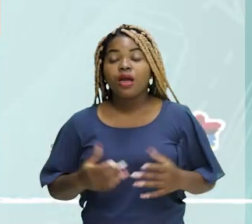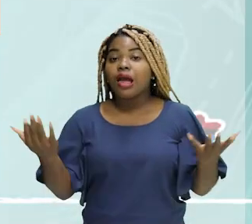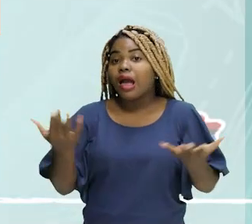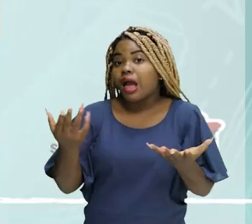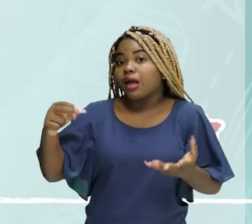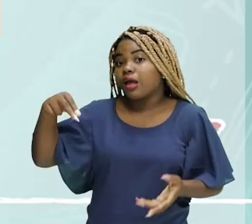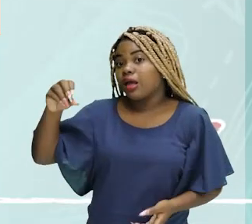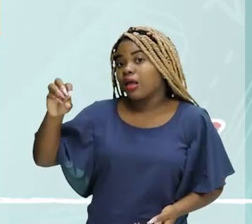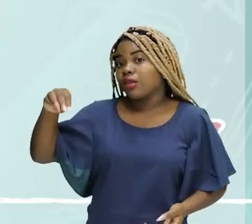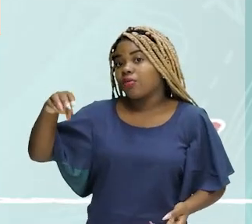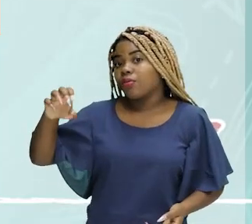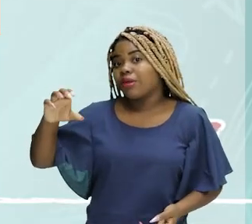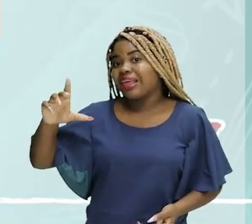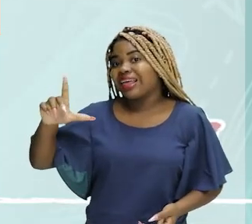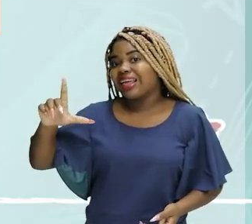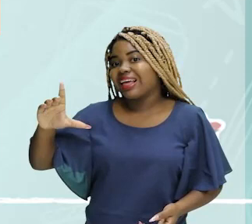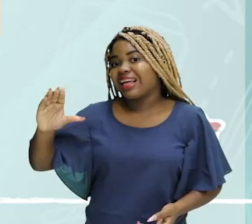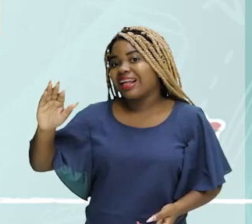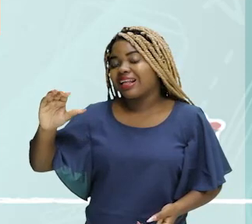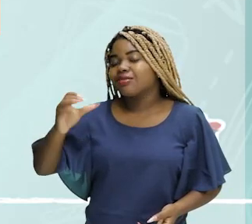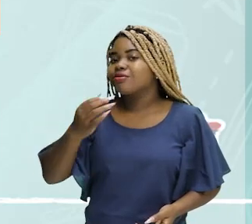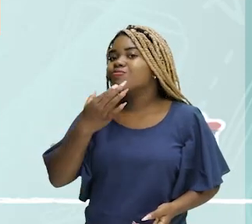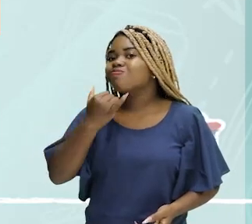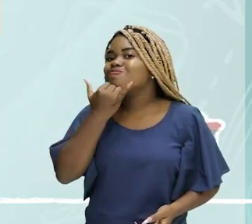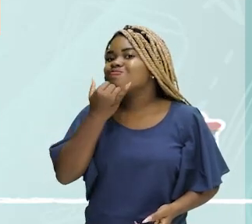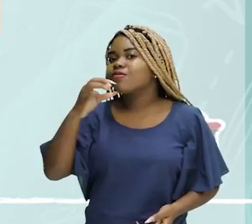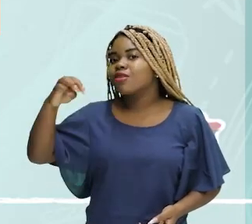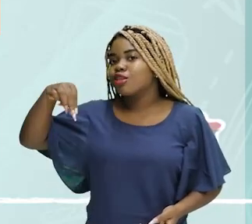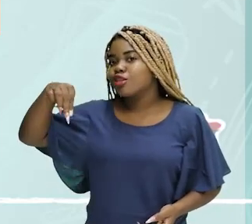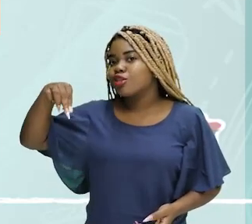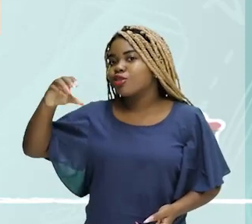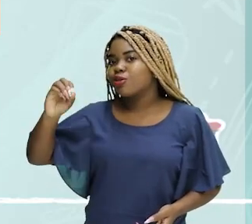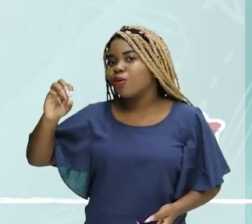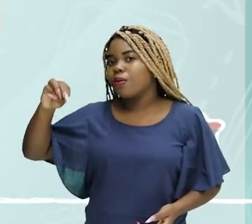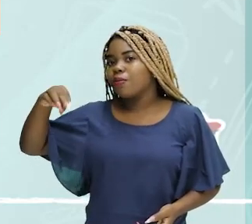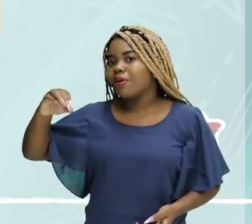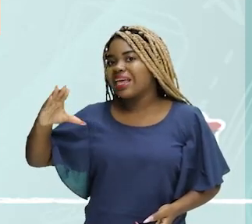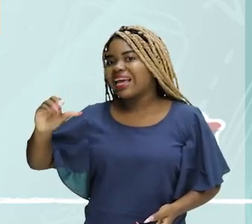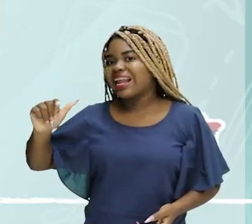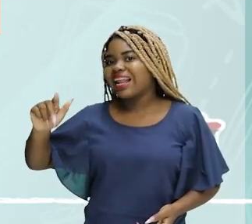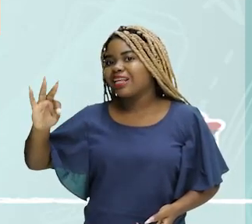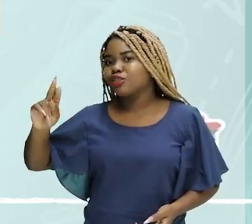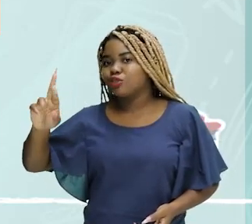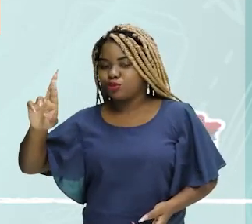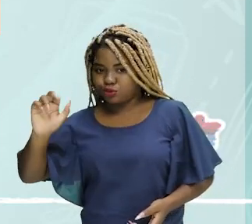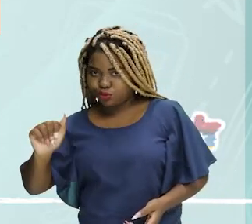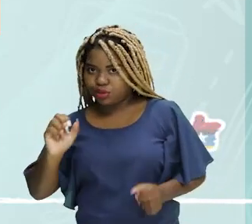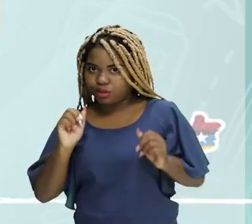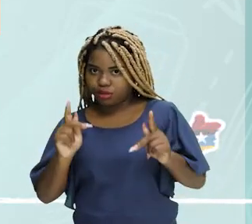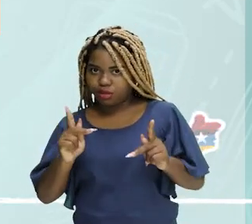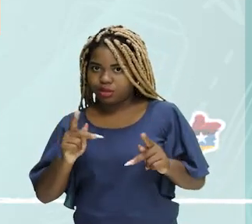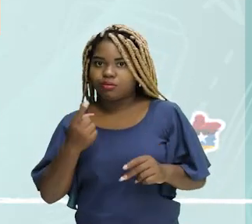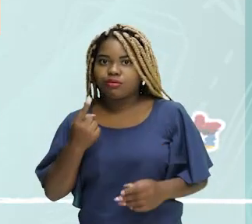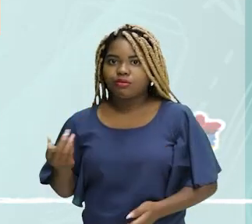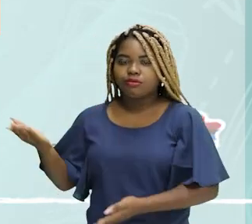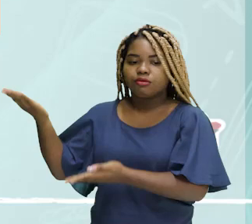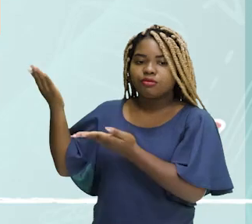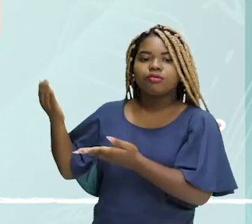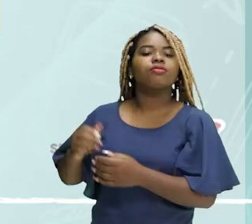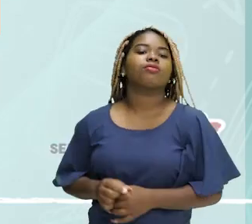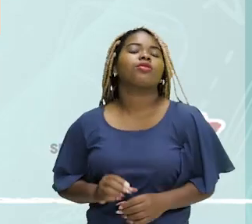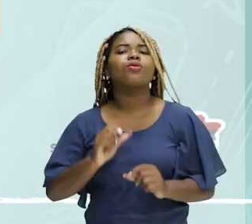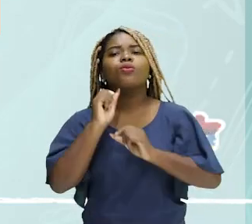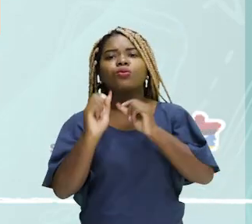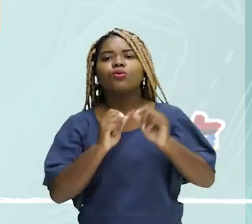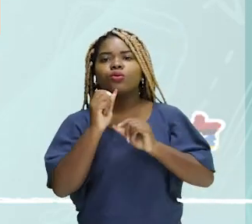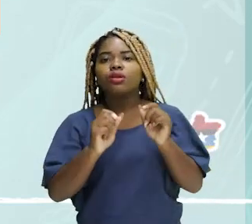Agora vamos para a nomenclatura. Nomenclatura são as regras para a gente nomear, dar nome a uma